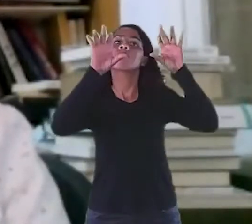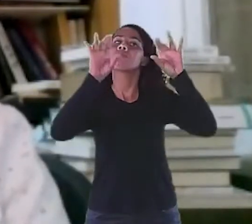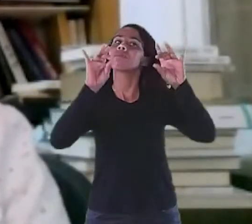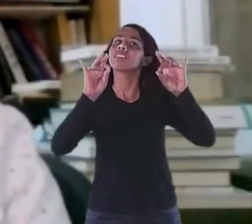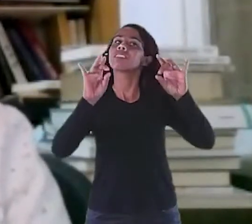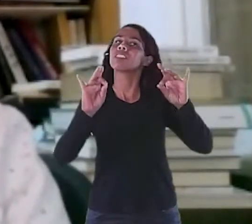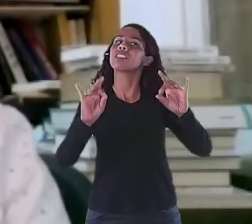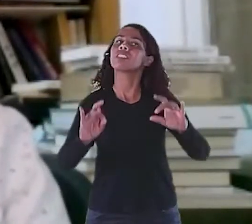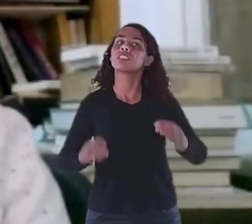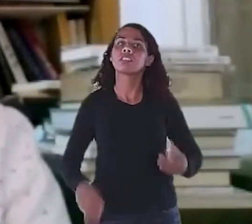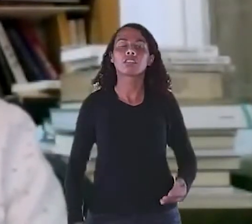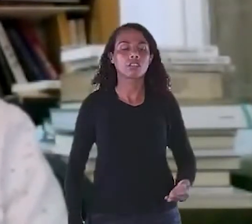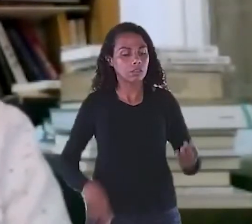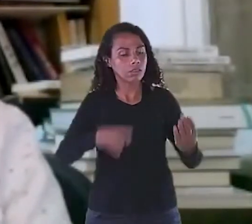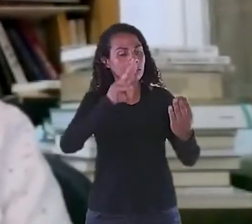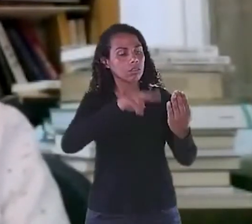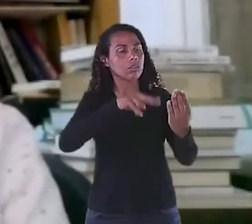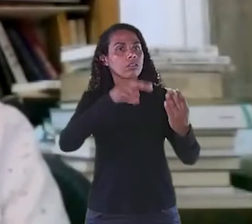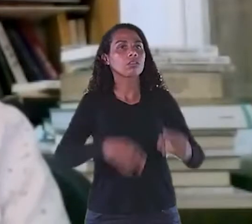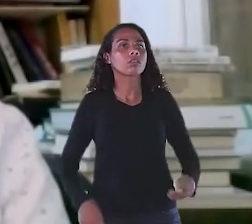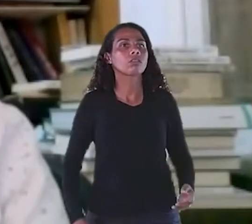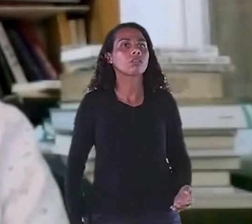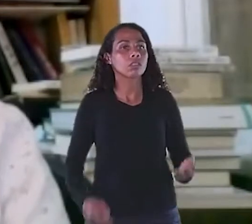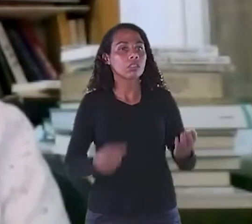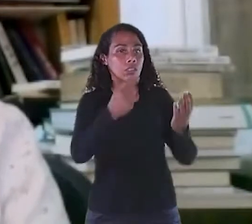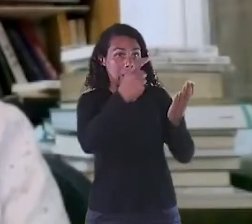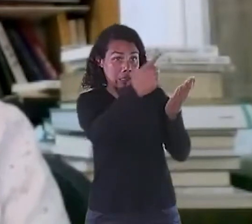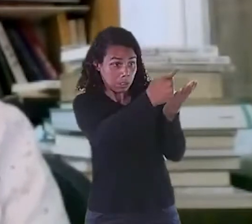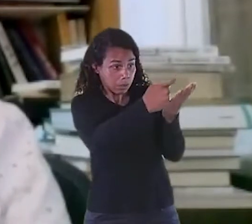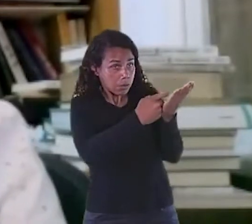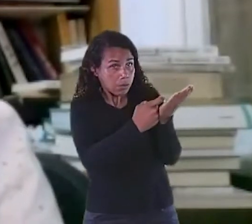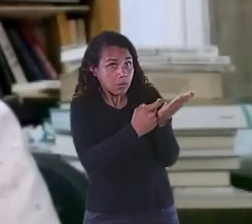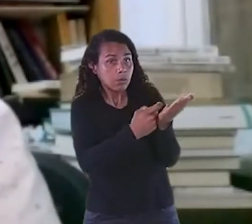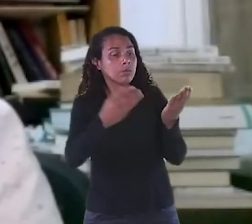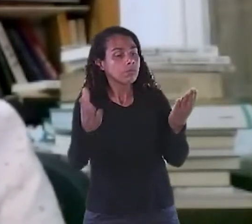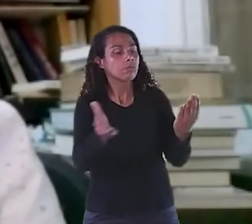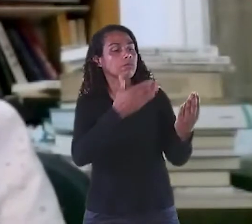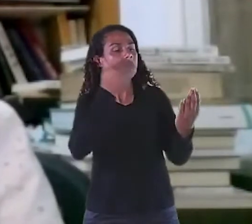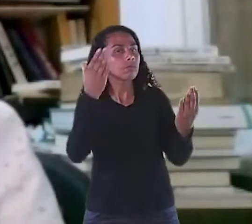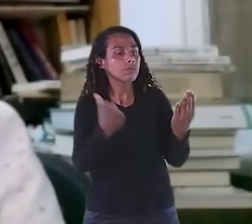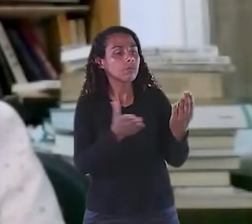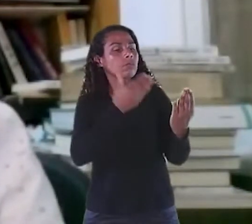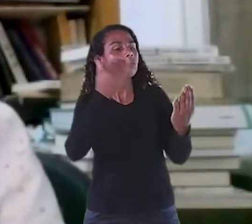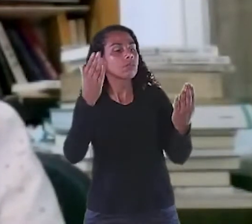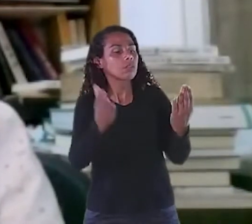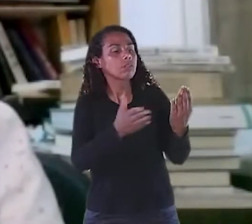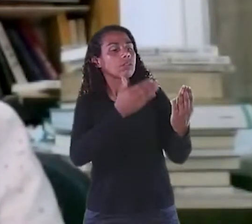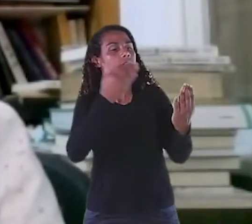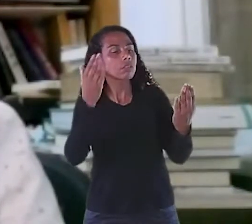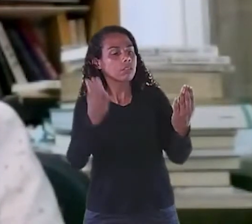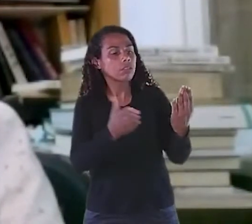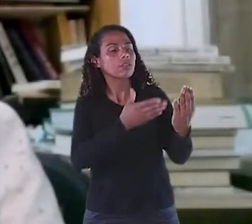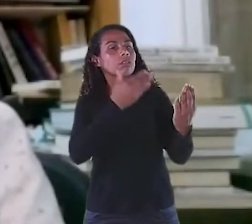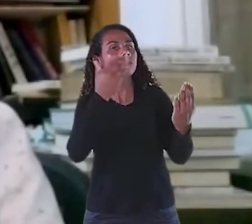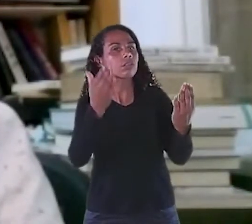em quase todos os textos. Eu sou incapaz de voltar a alguma coisa que eu tenha escrito